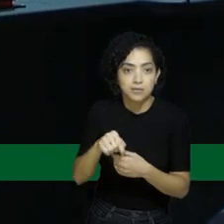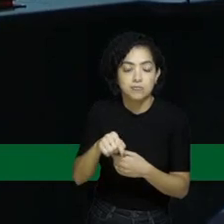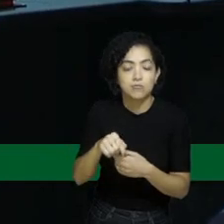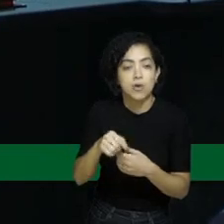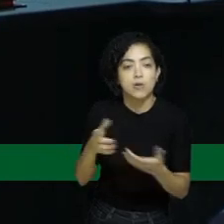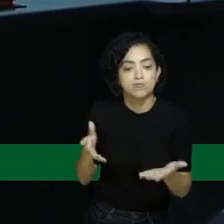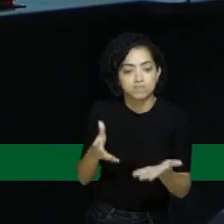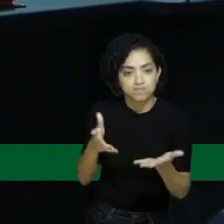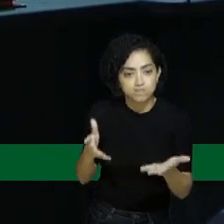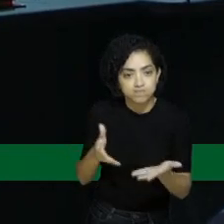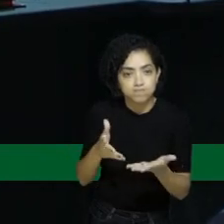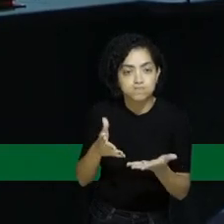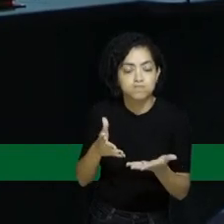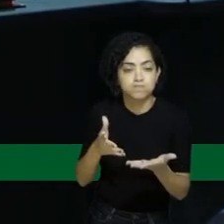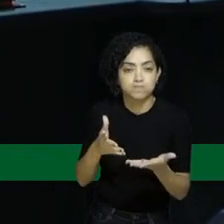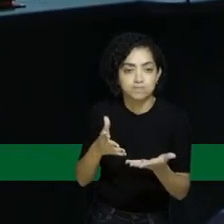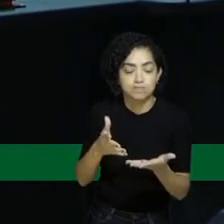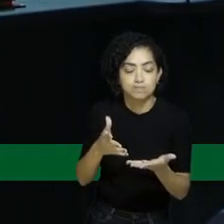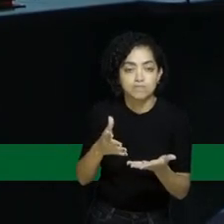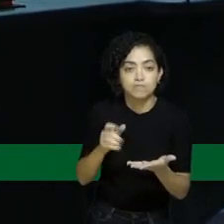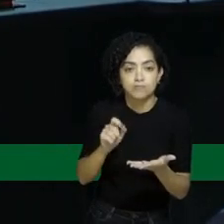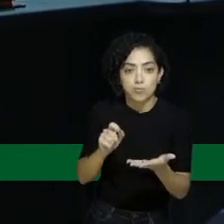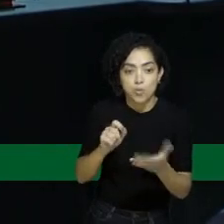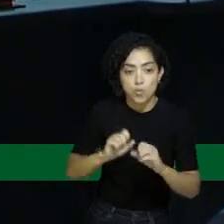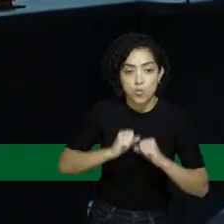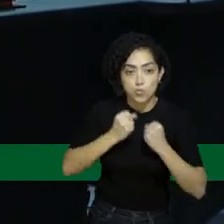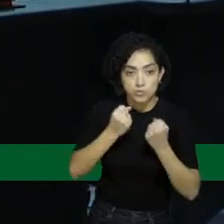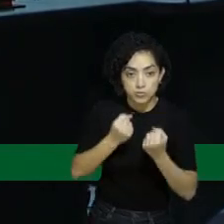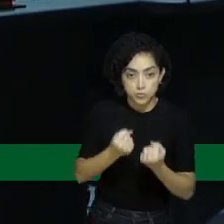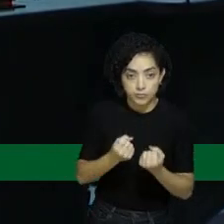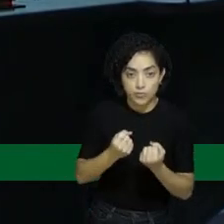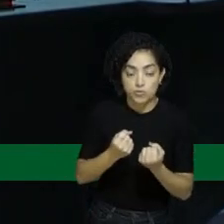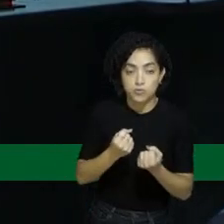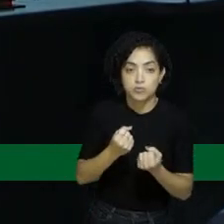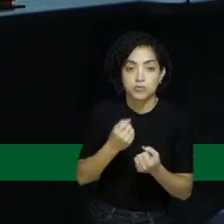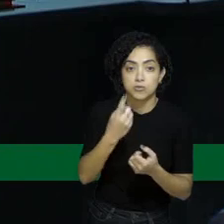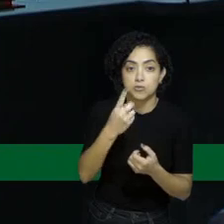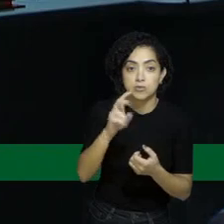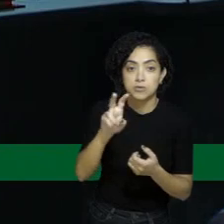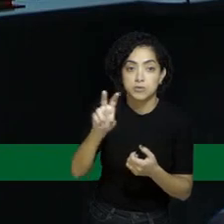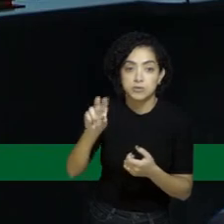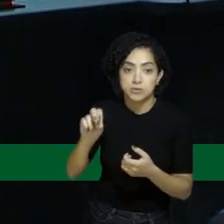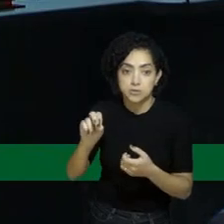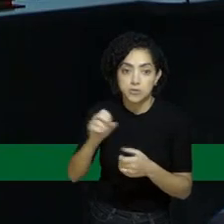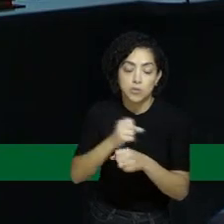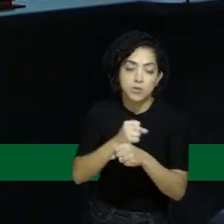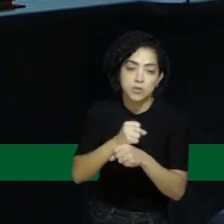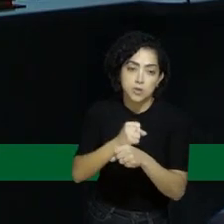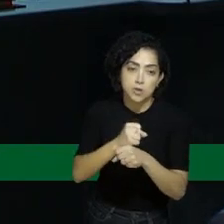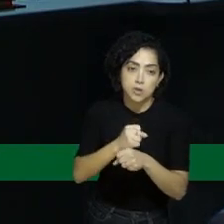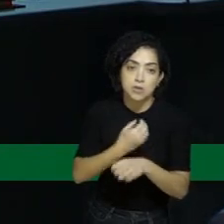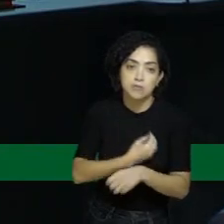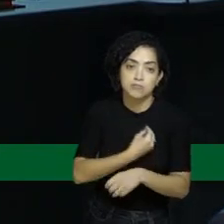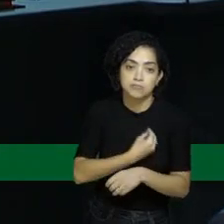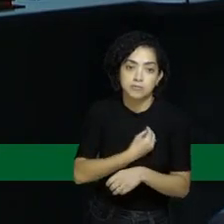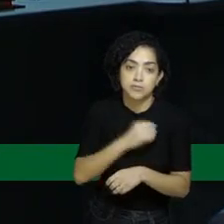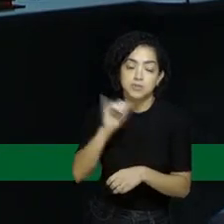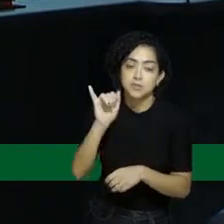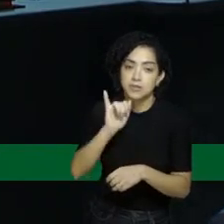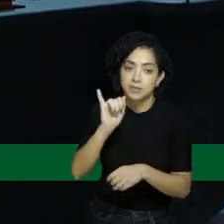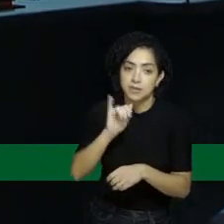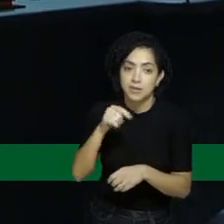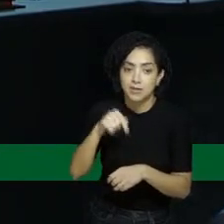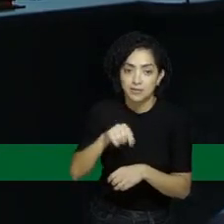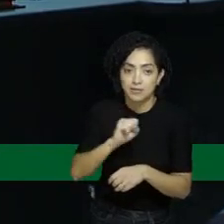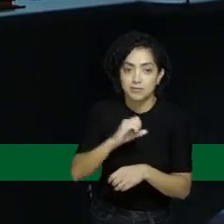no nosso esforço por 150 anos da maciça presença italiana em Santa